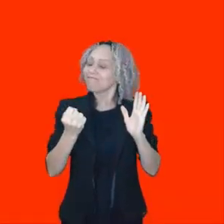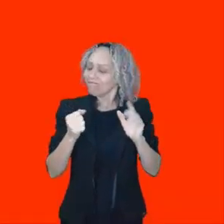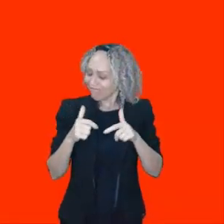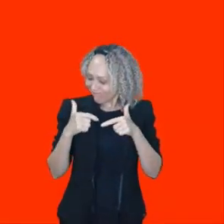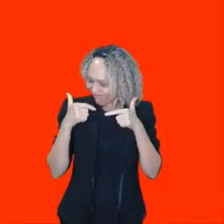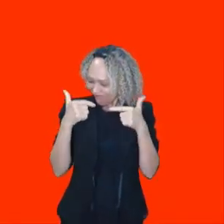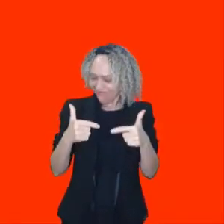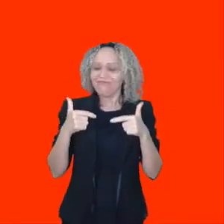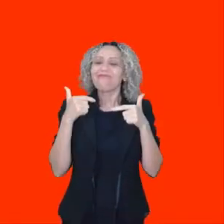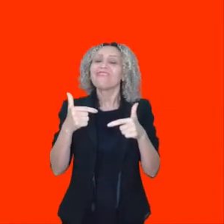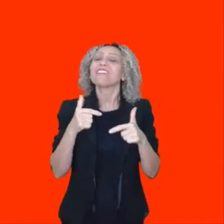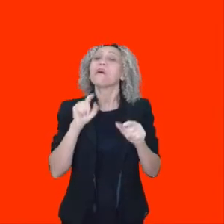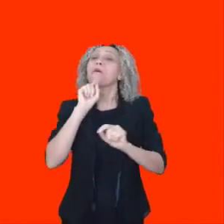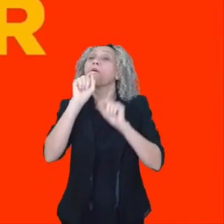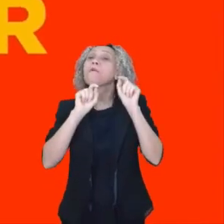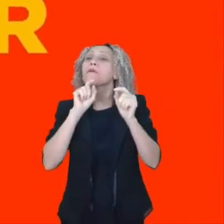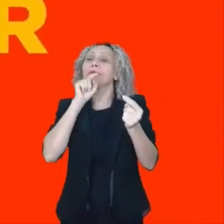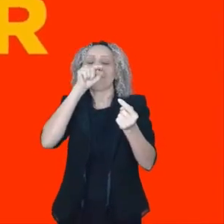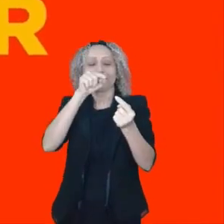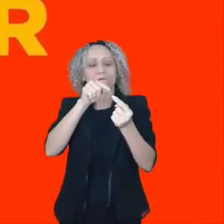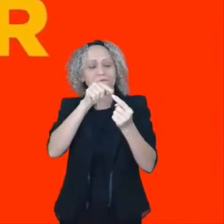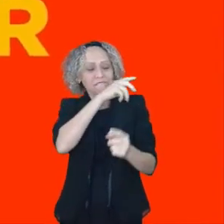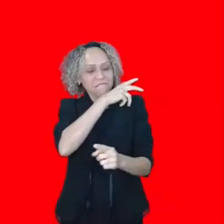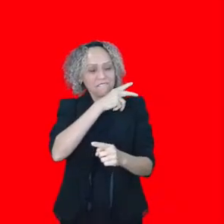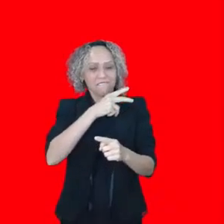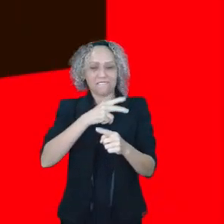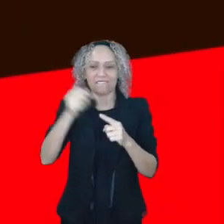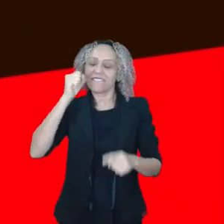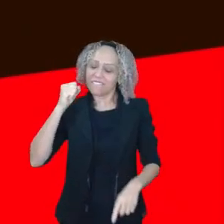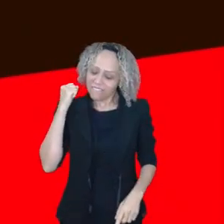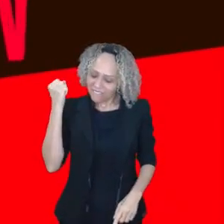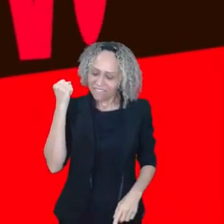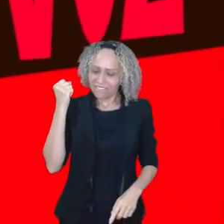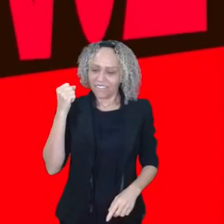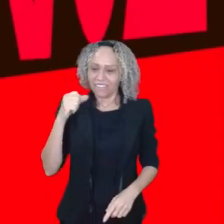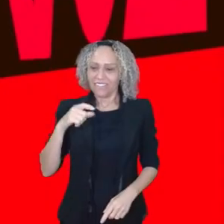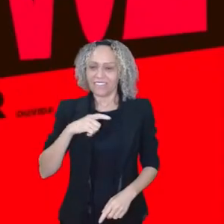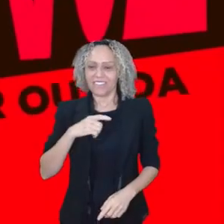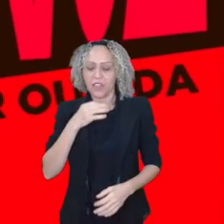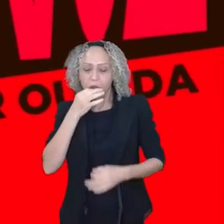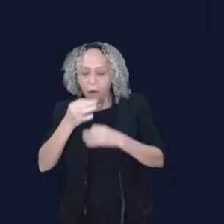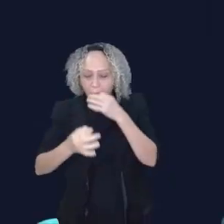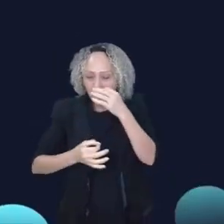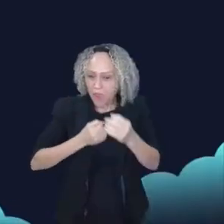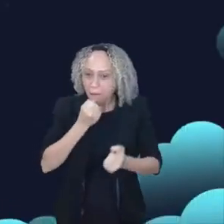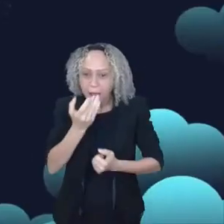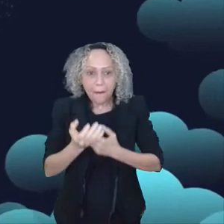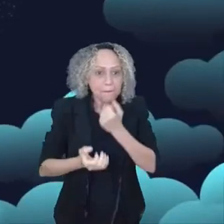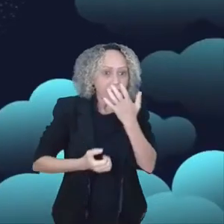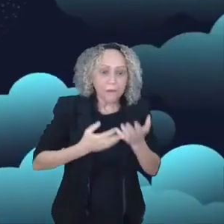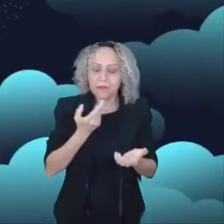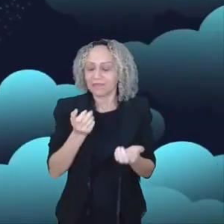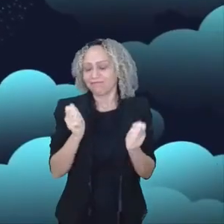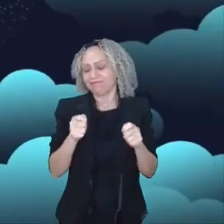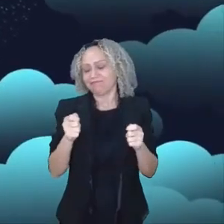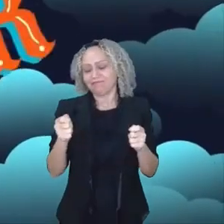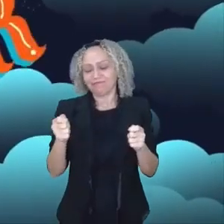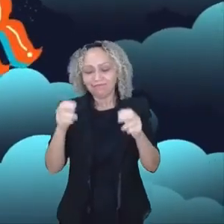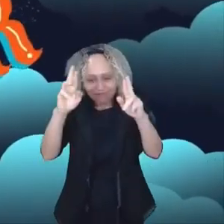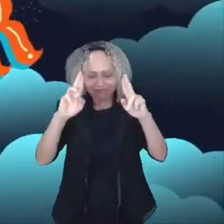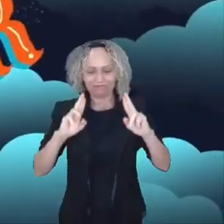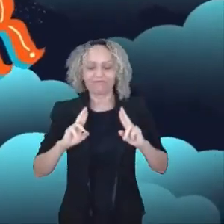sina, batalhando pra vencer. Tenho voz pra ser ouvida,